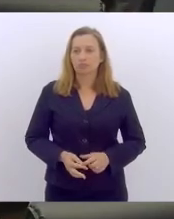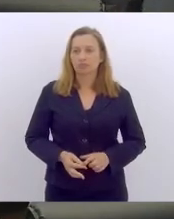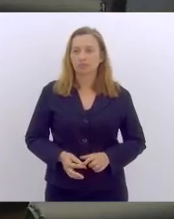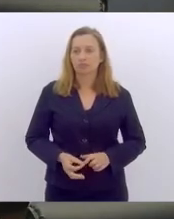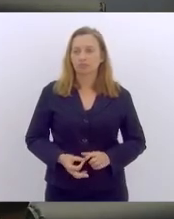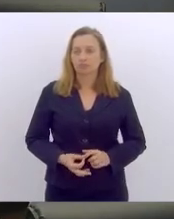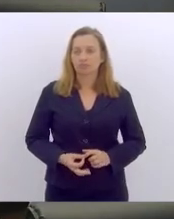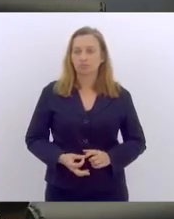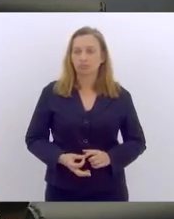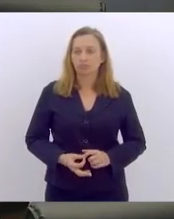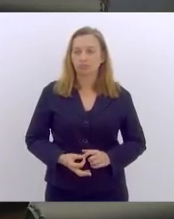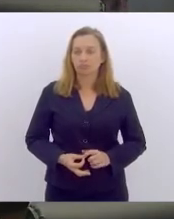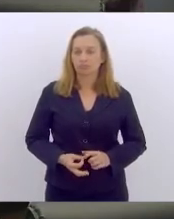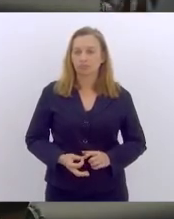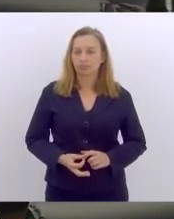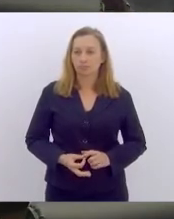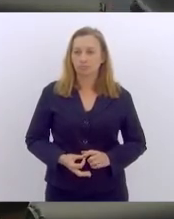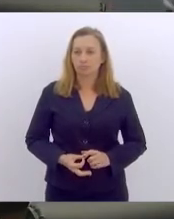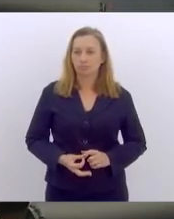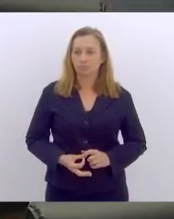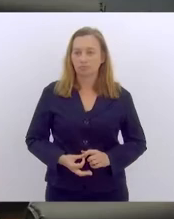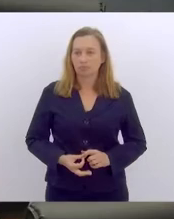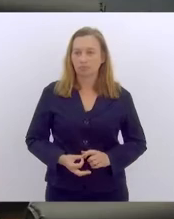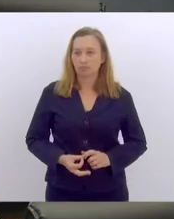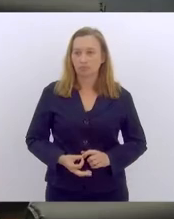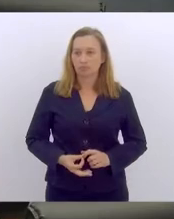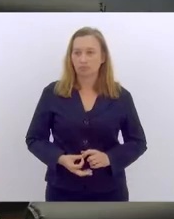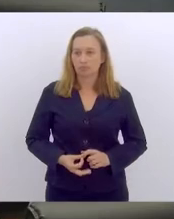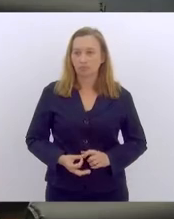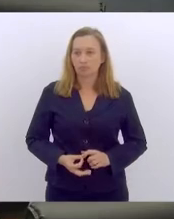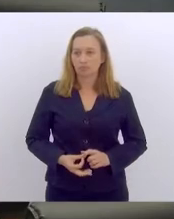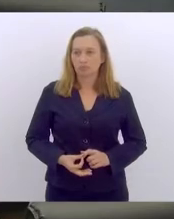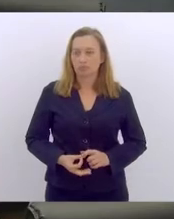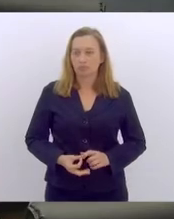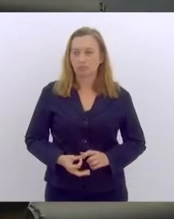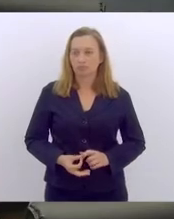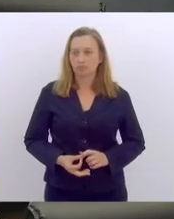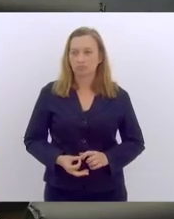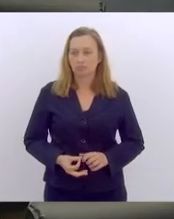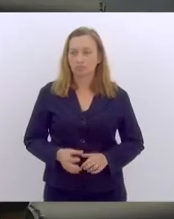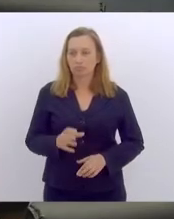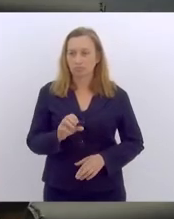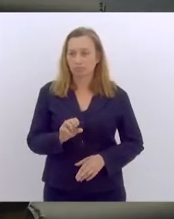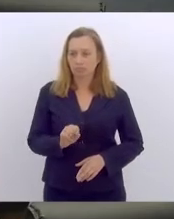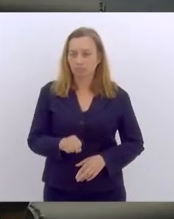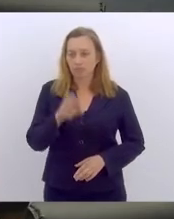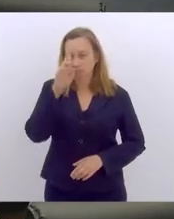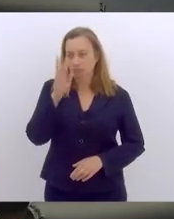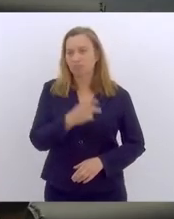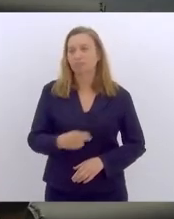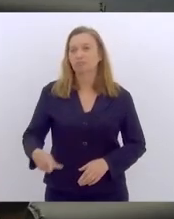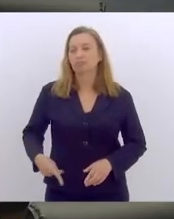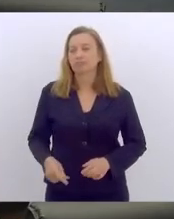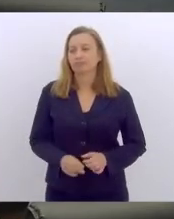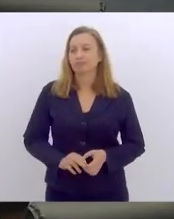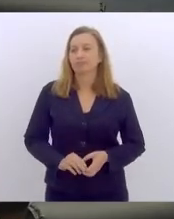Você desligou agora. Porque... Aí. Parecer favorável, presidente.